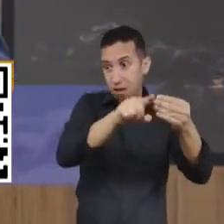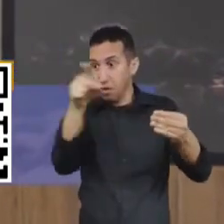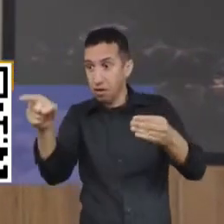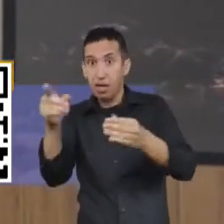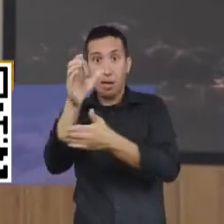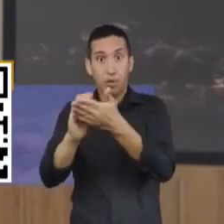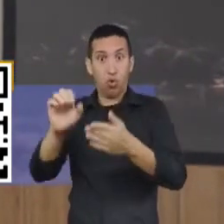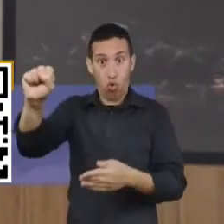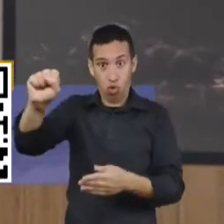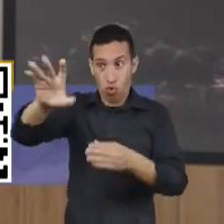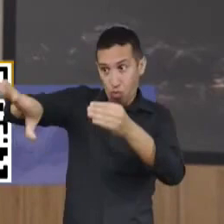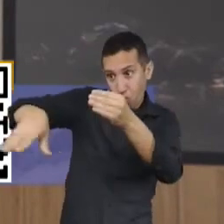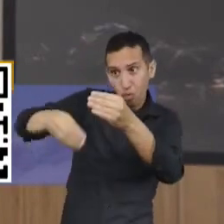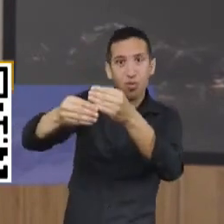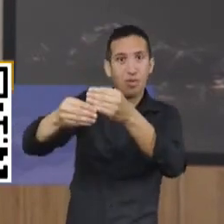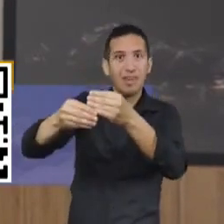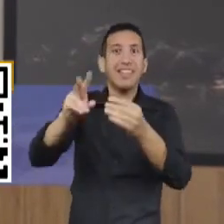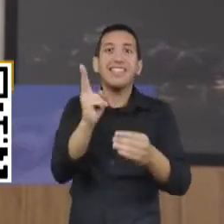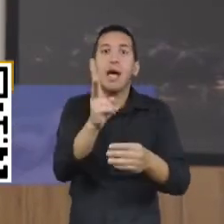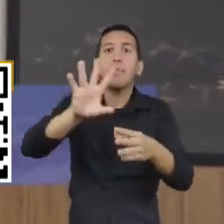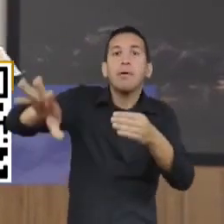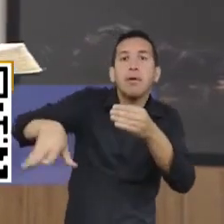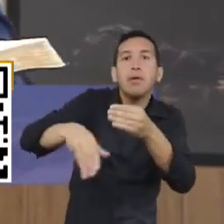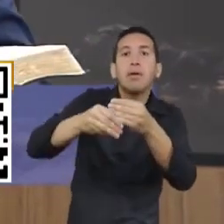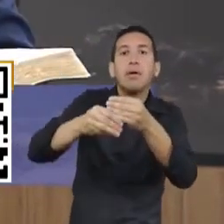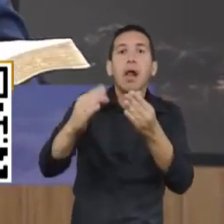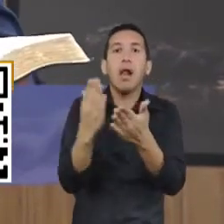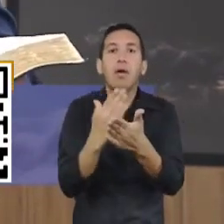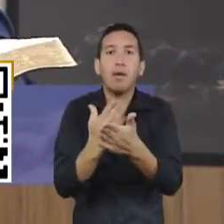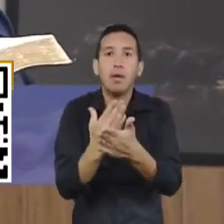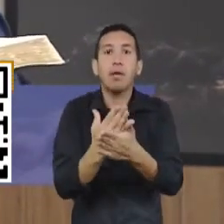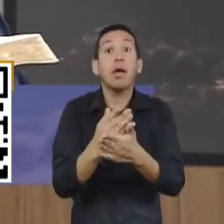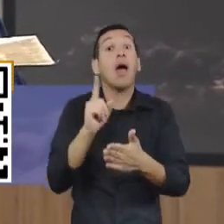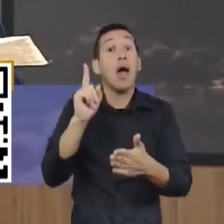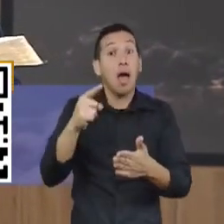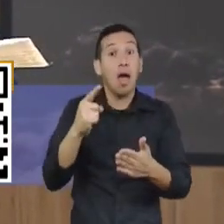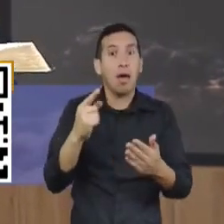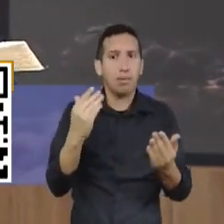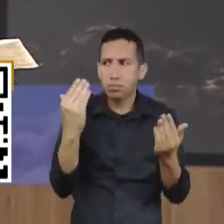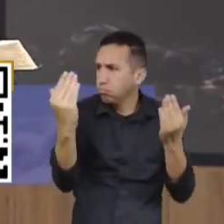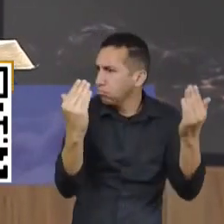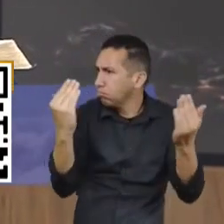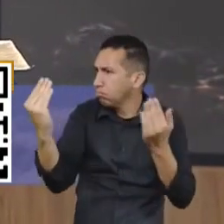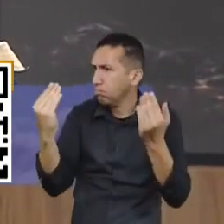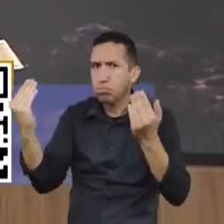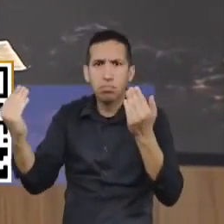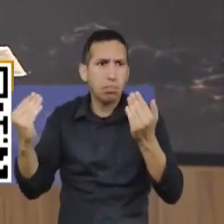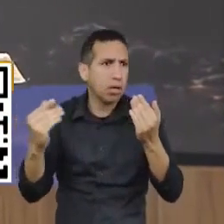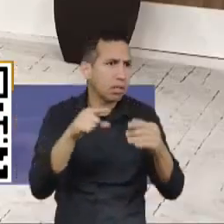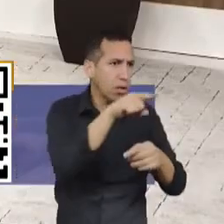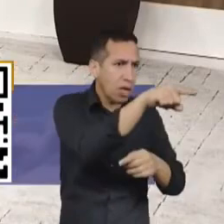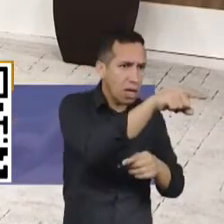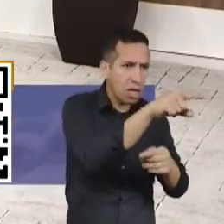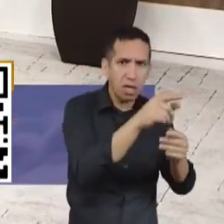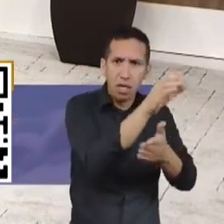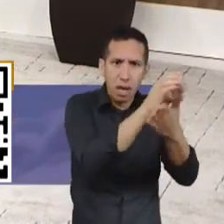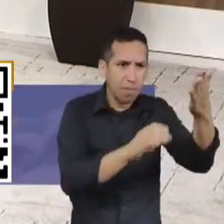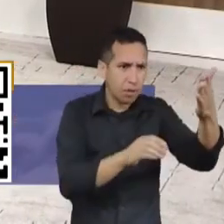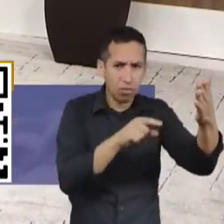2 o Capítulo 8 acrescenta coisas AOS 7 e aos dois Isso se chama paralelismo Profético certo